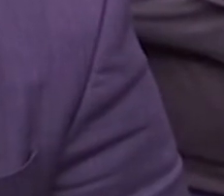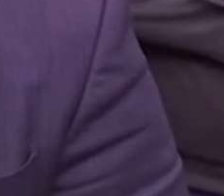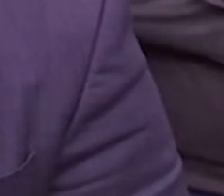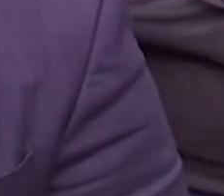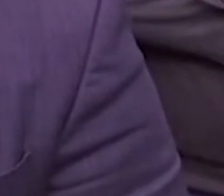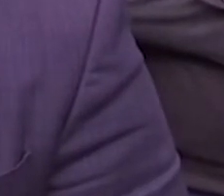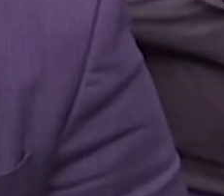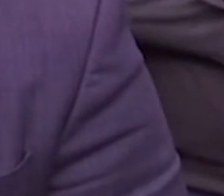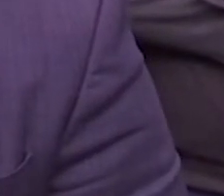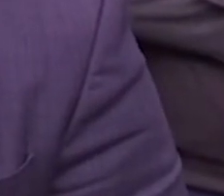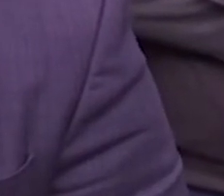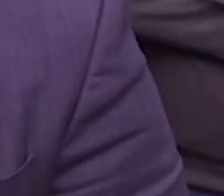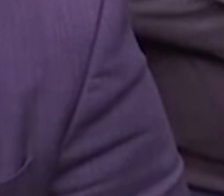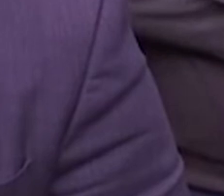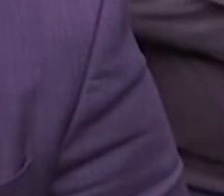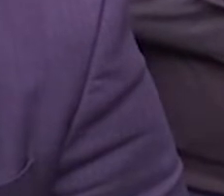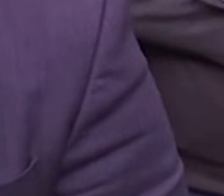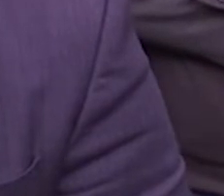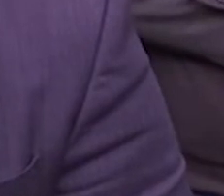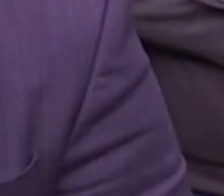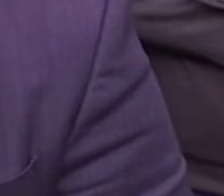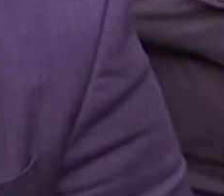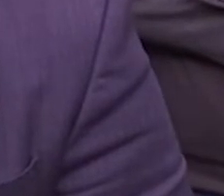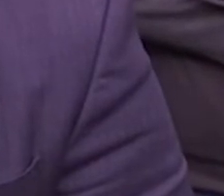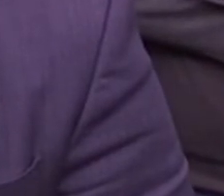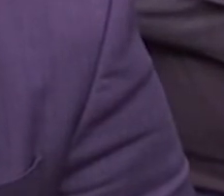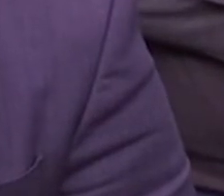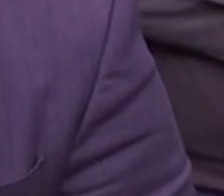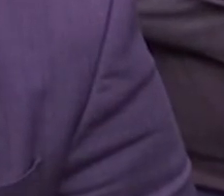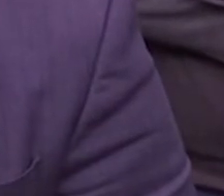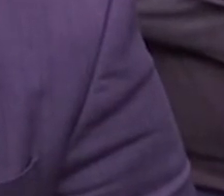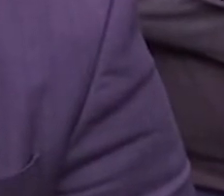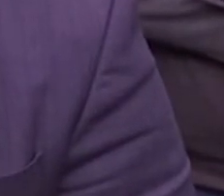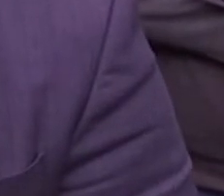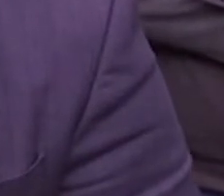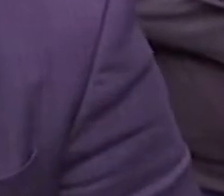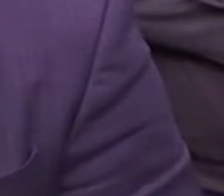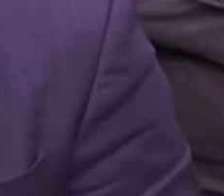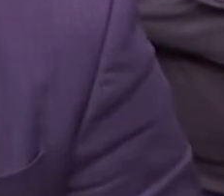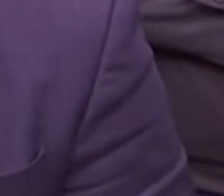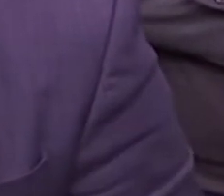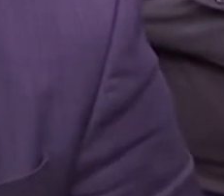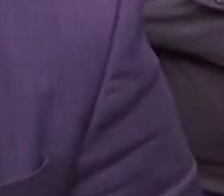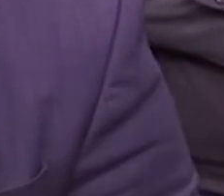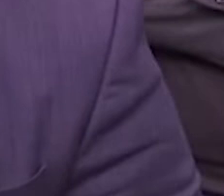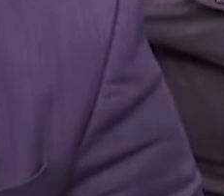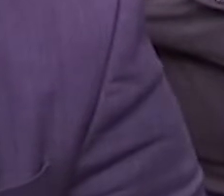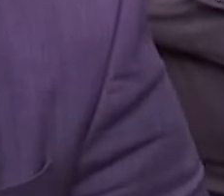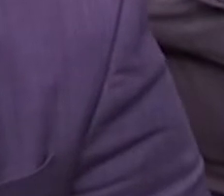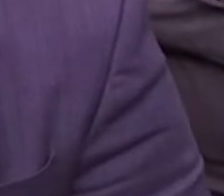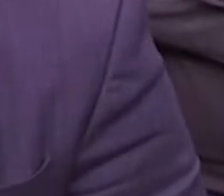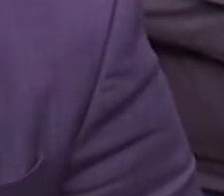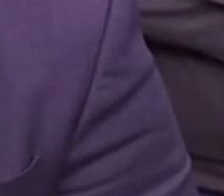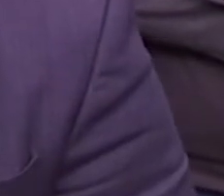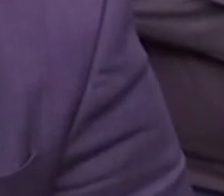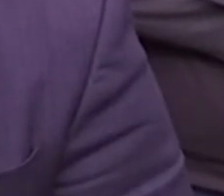porque este metro permitiria dar uma alternativa às 100 mil viaturas que todos os dias se deslocam só de Loures e de Mafra